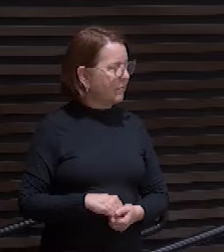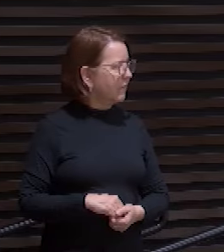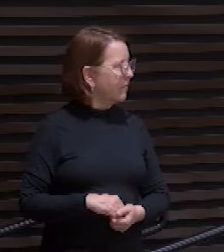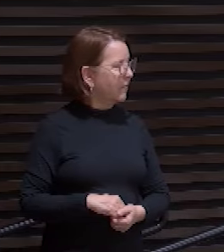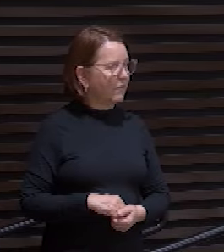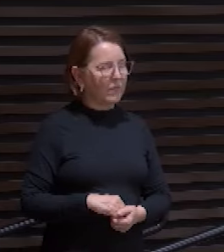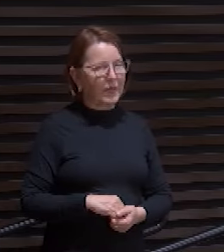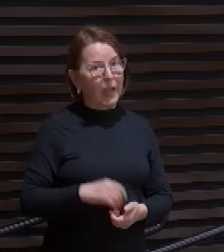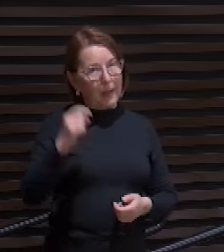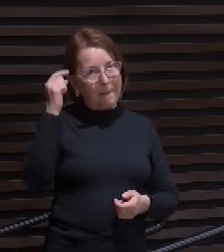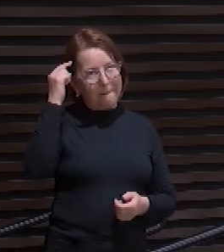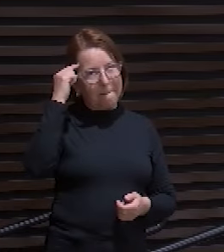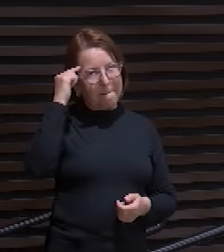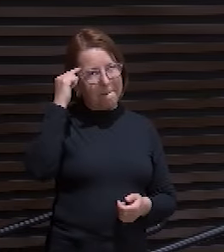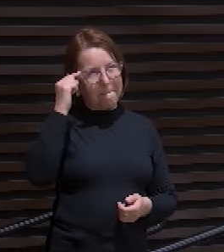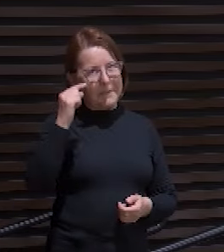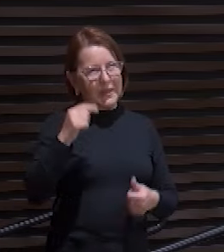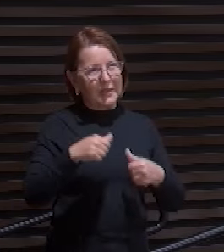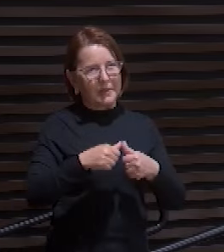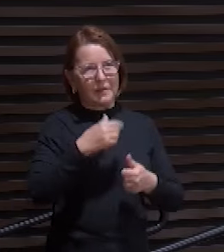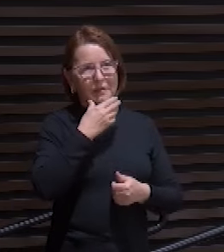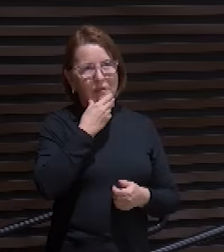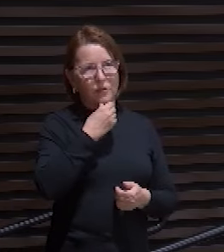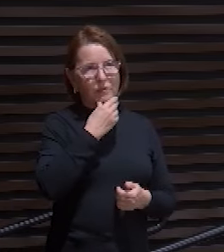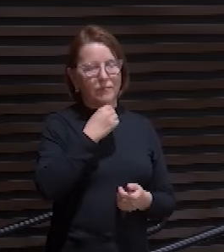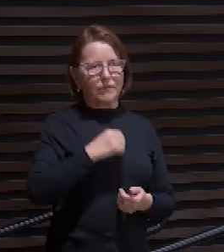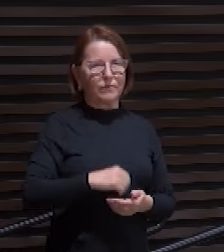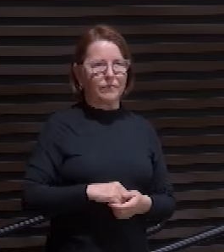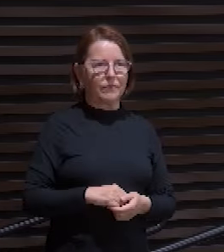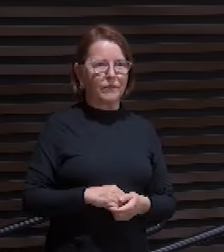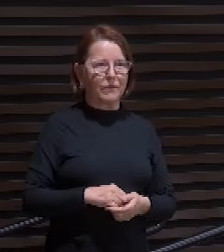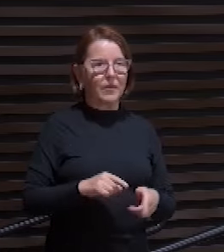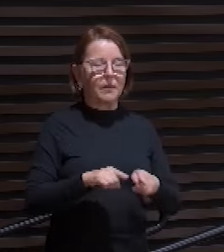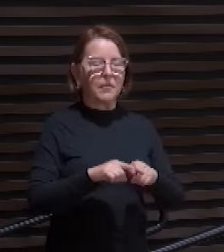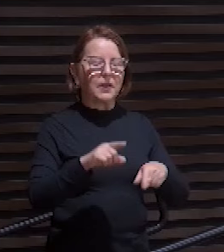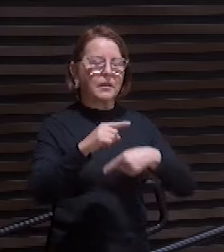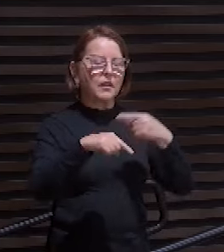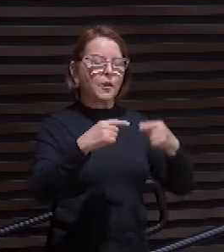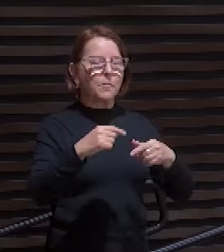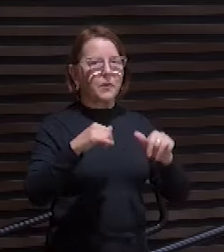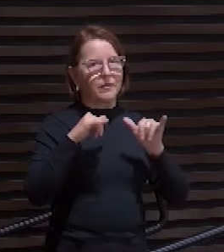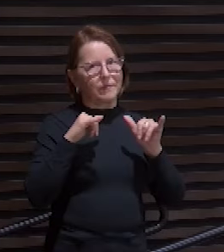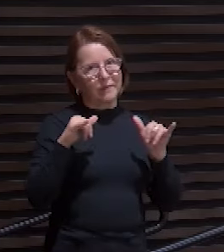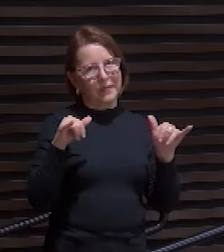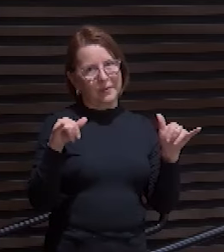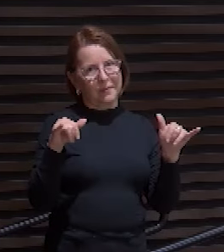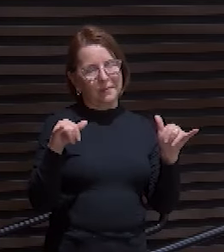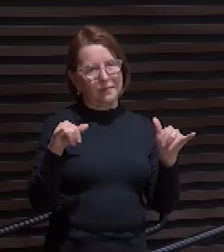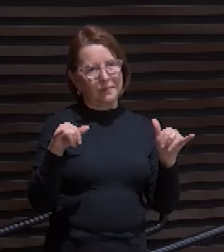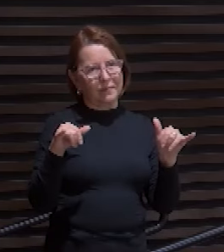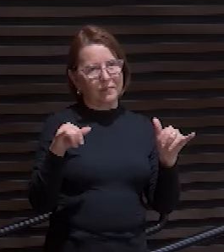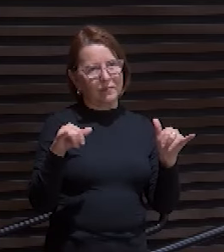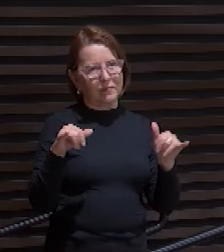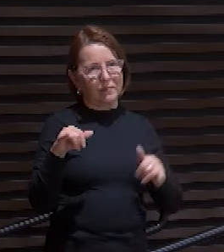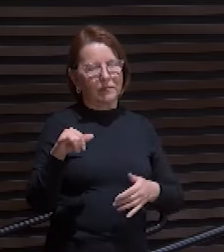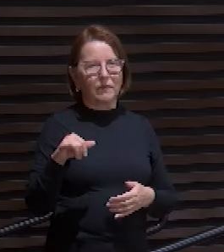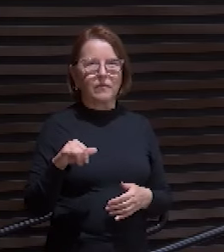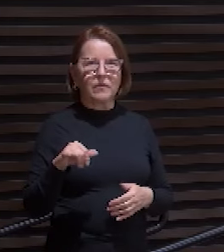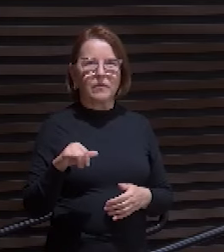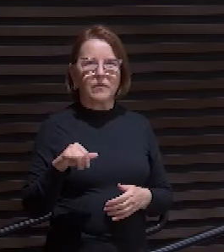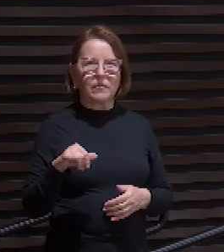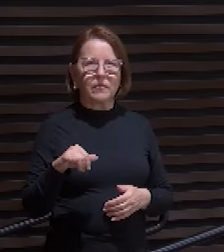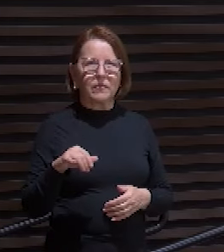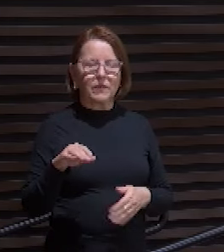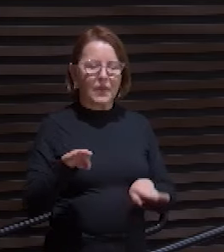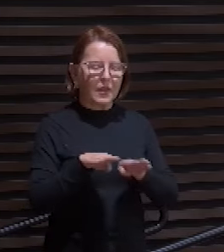Gente, pensa num homem. Mas ele vai dizer aqui, como também o trabalho que